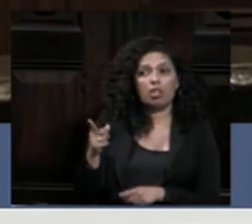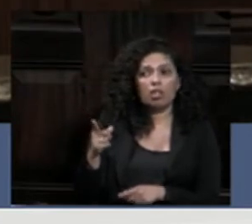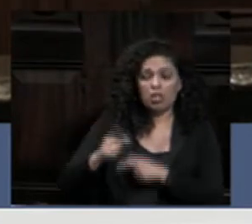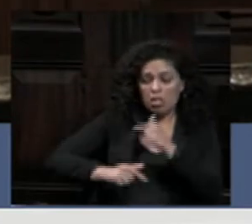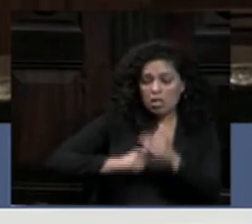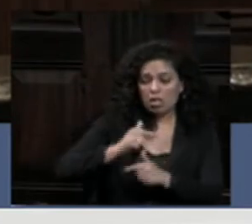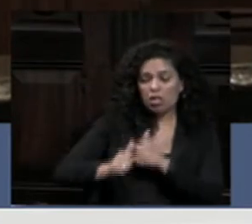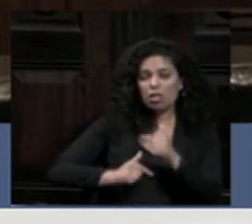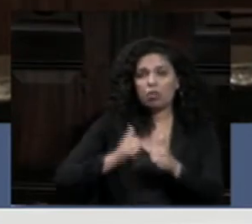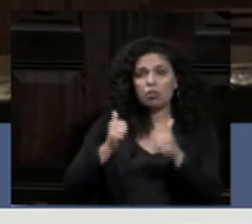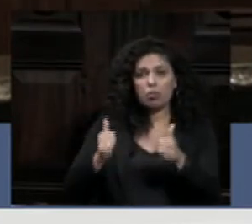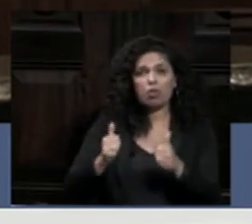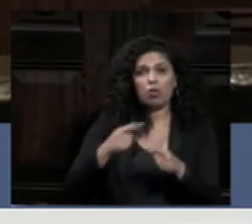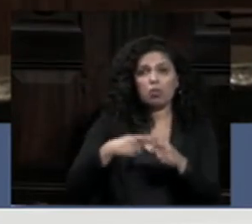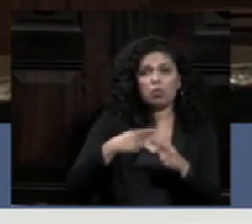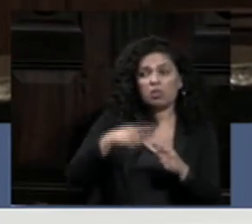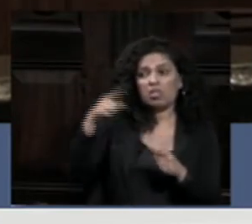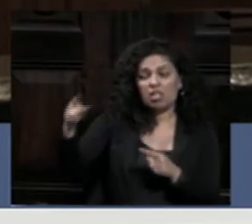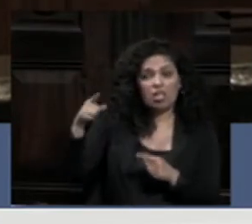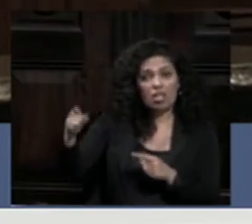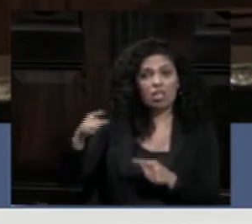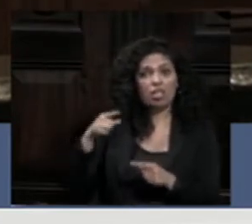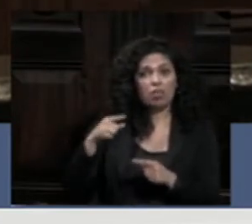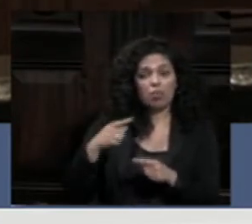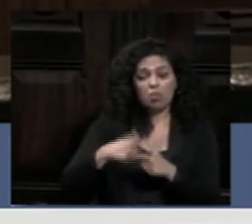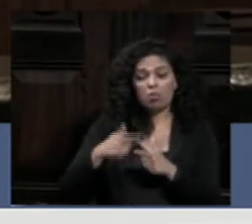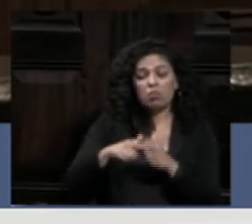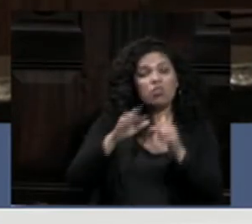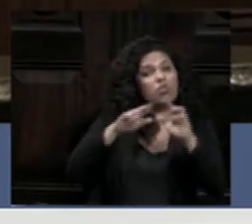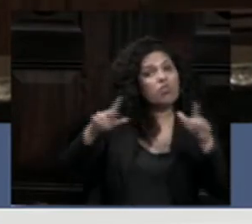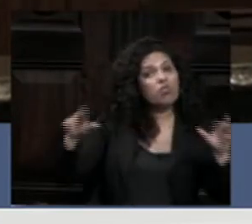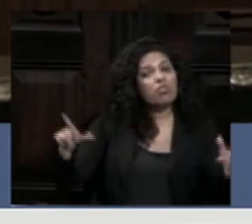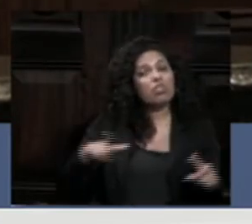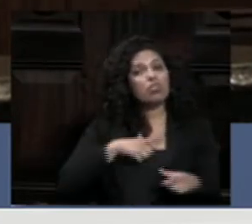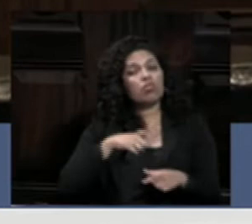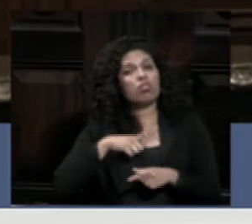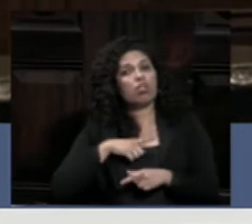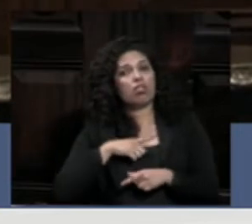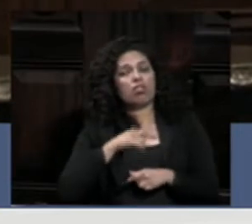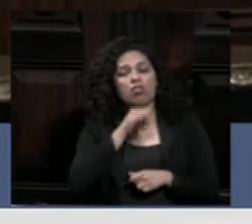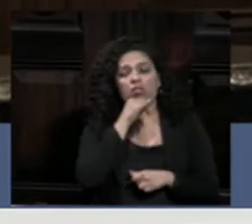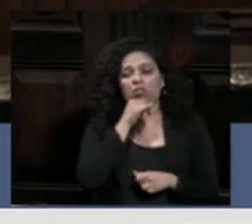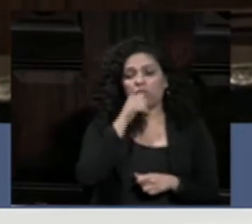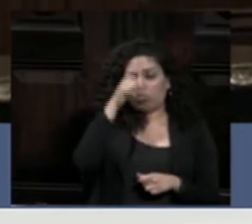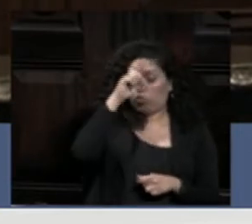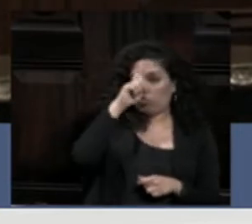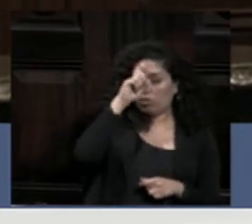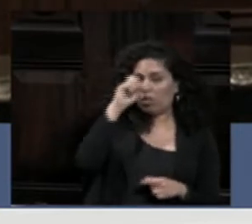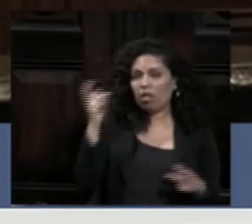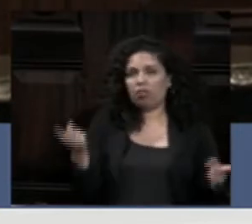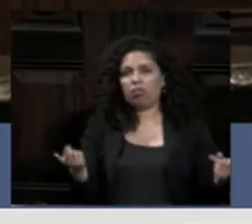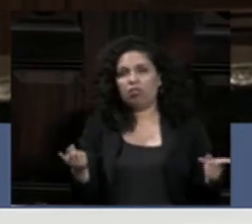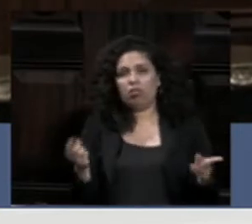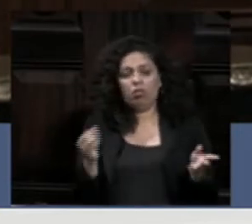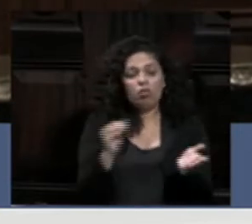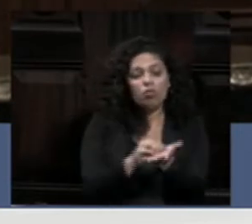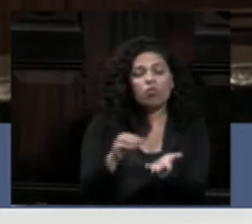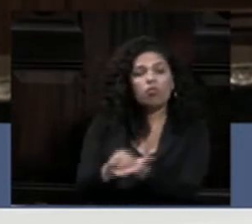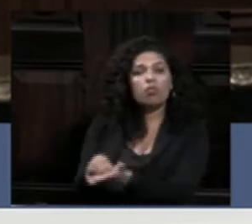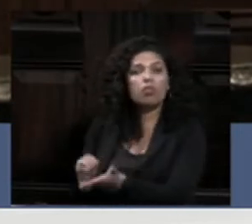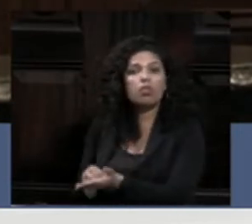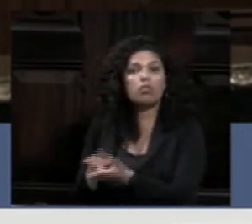Ele lida com o caos na manutenção que nós vimos aqui na UENF, na UERJ e nas